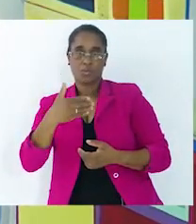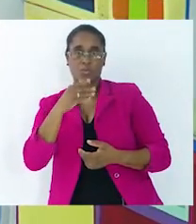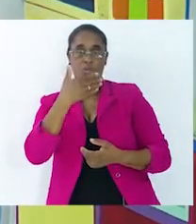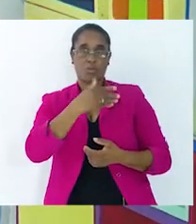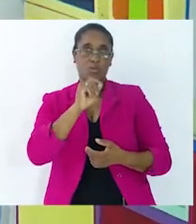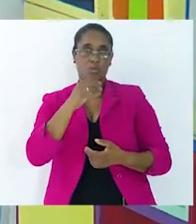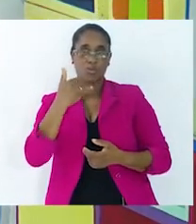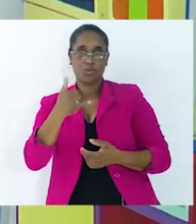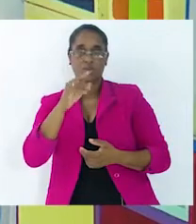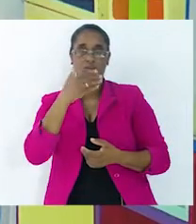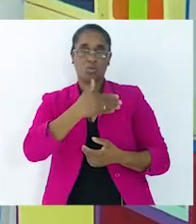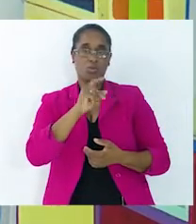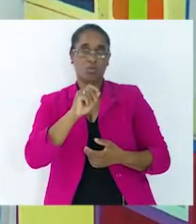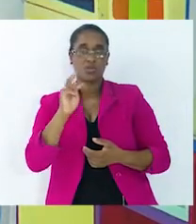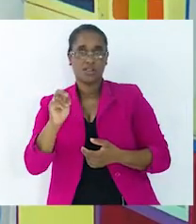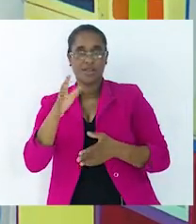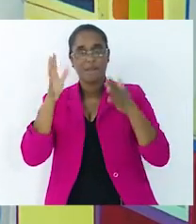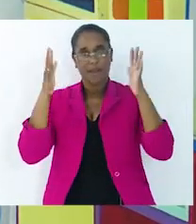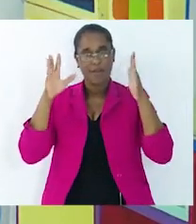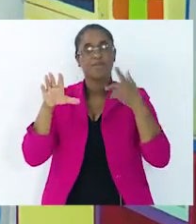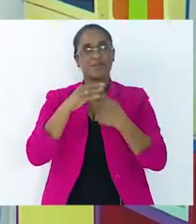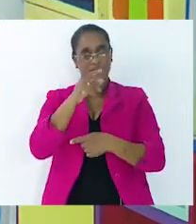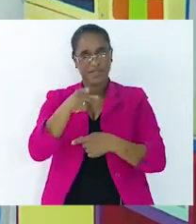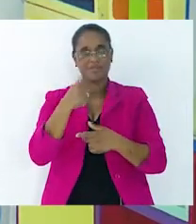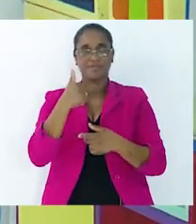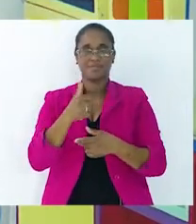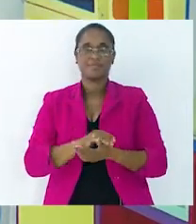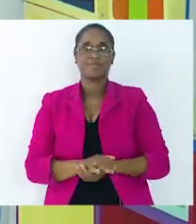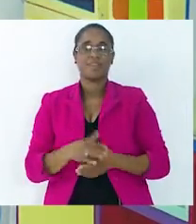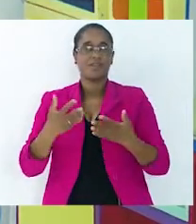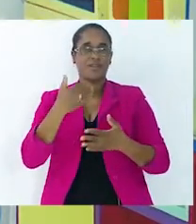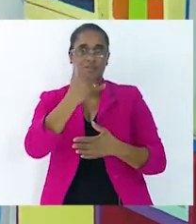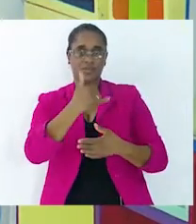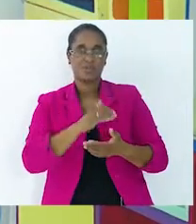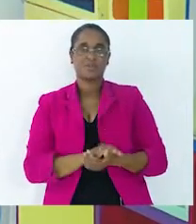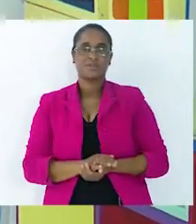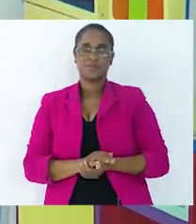Conseguiste? Parabéns. Vamos ao exercício 2.